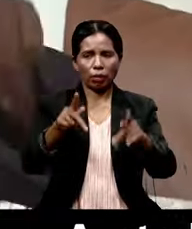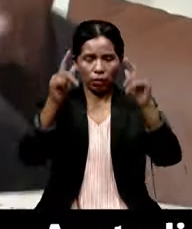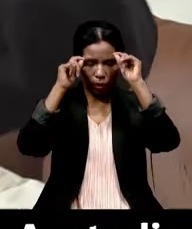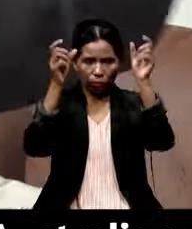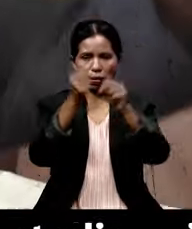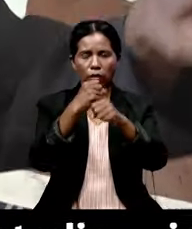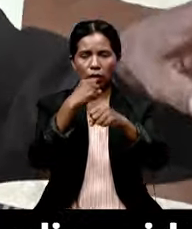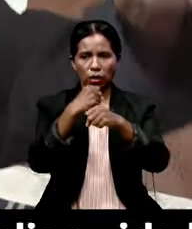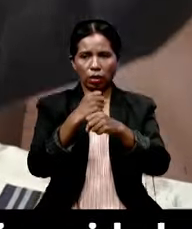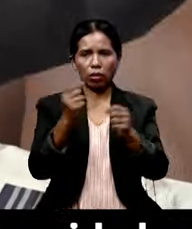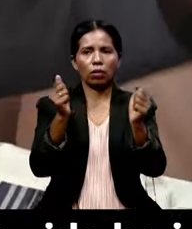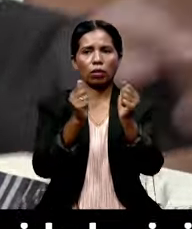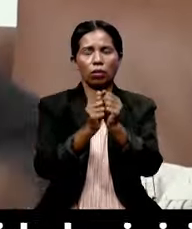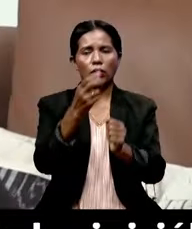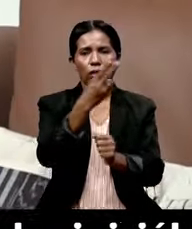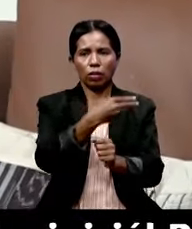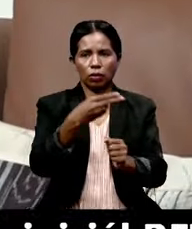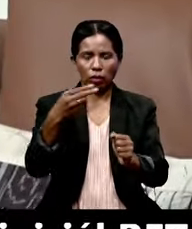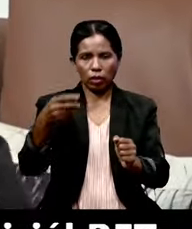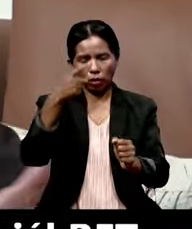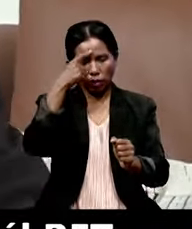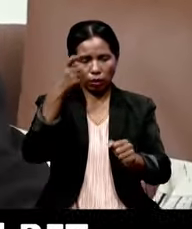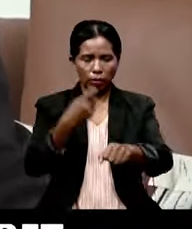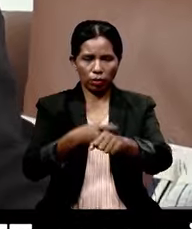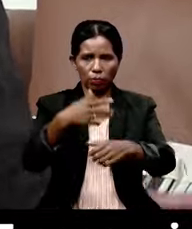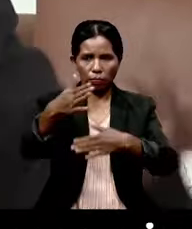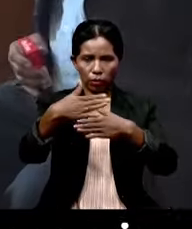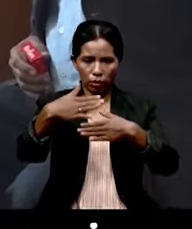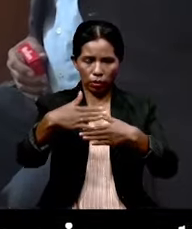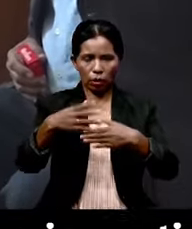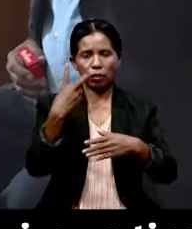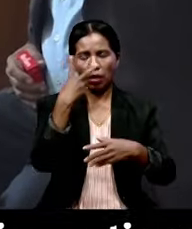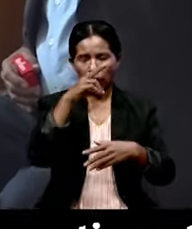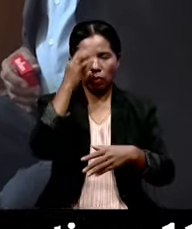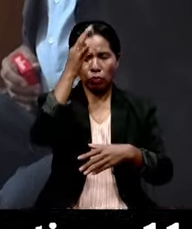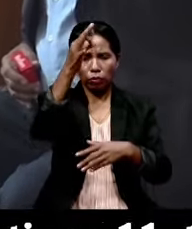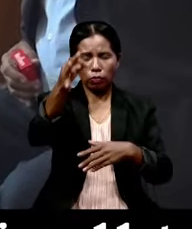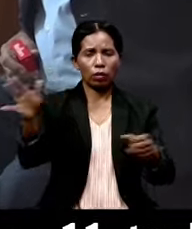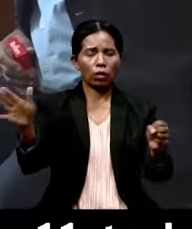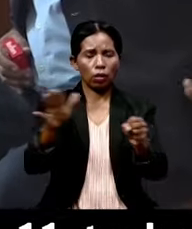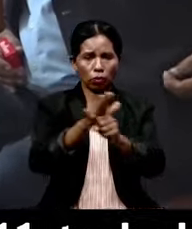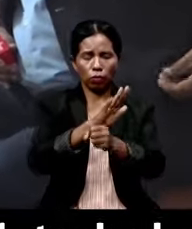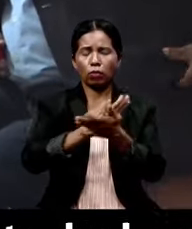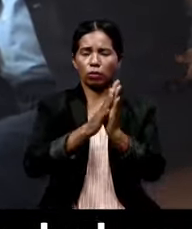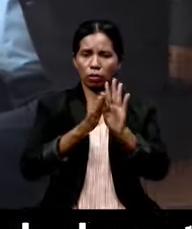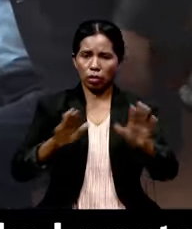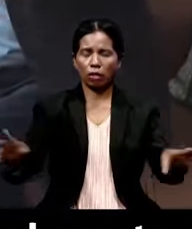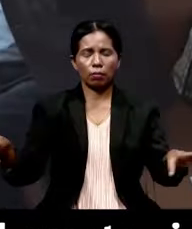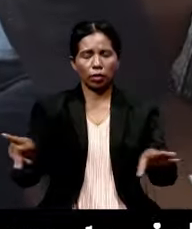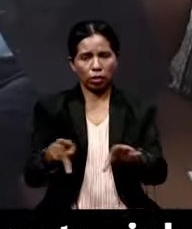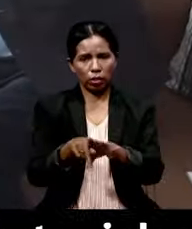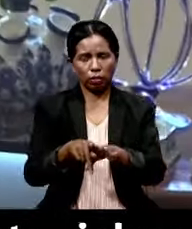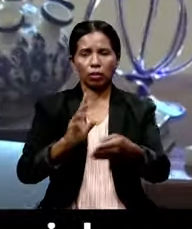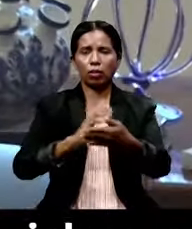Halona, reconciliação com Indonésia, tamba tempo toona atuate que ba futuro ida nebe na konu hodame no participe